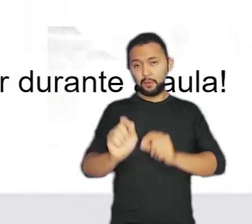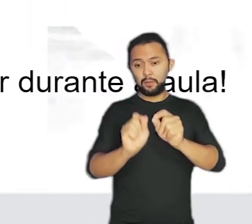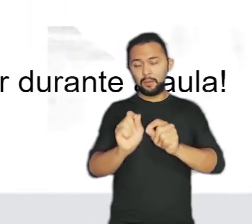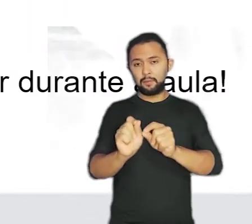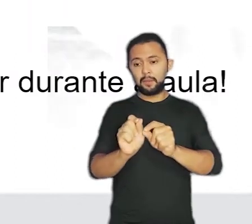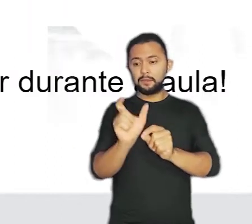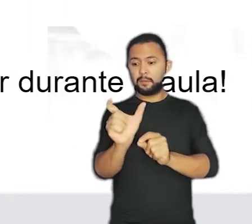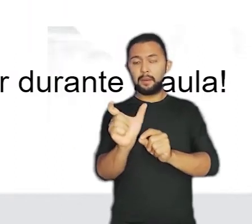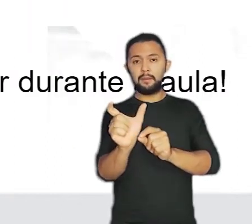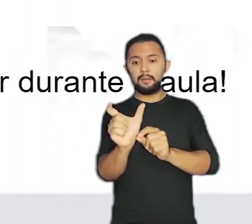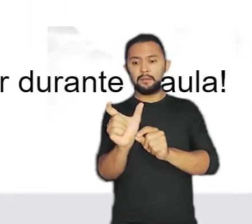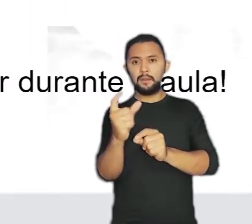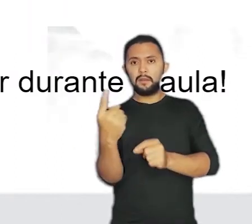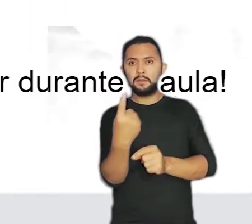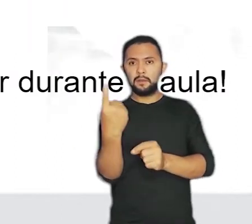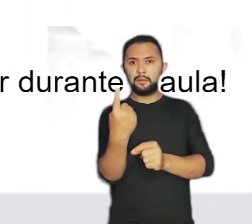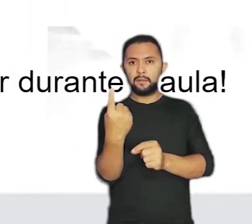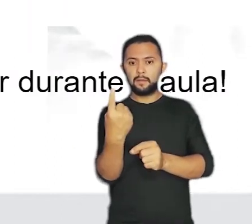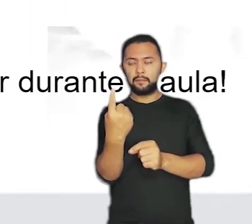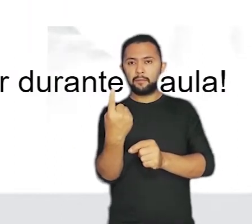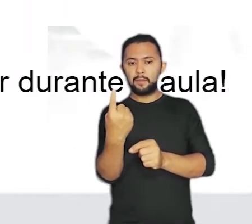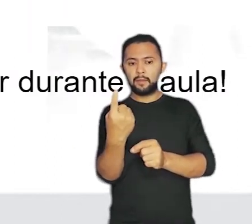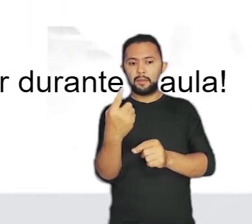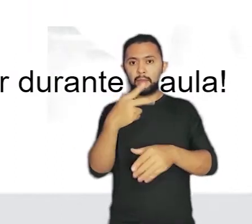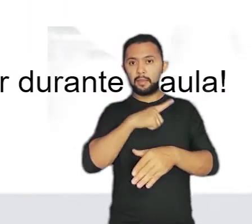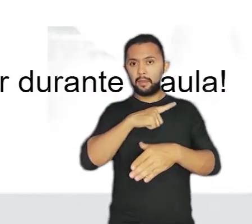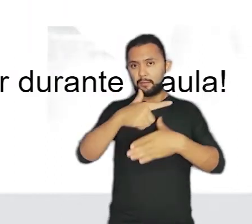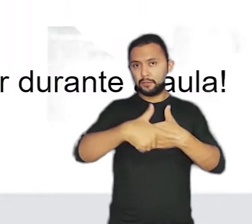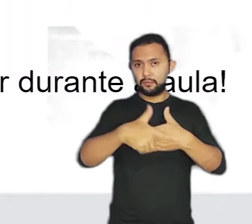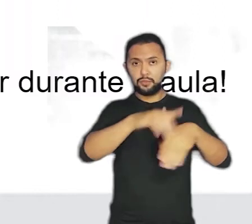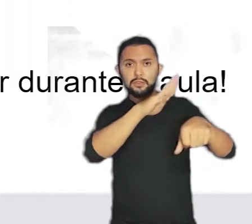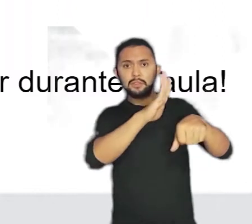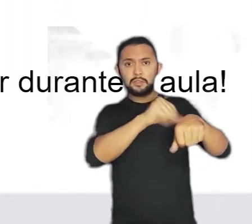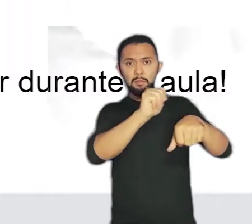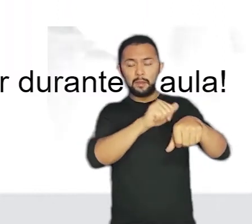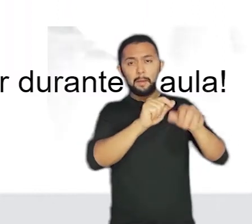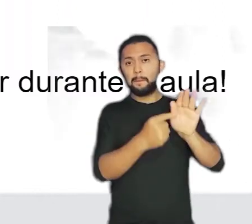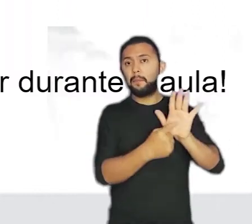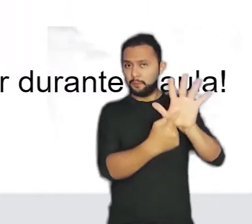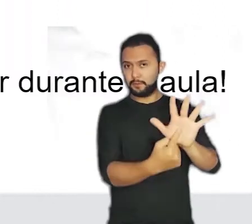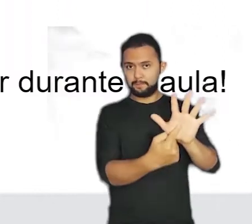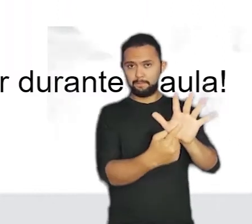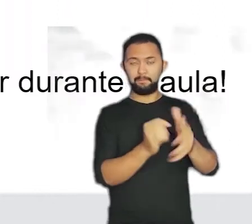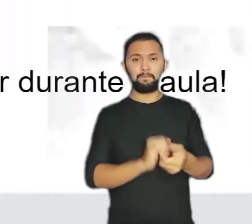da oração que cumprem função de chamar a atenção do interlocutor ou colocá-lo em evidência, tá? Enquanto o aposto